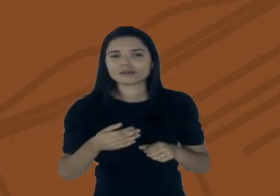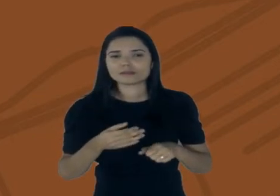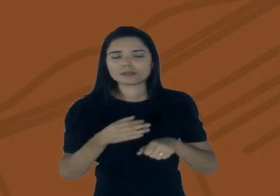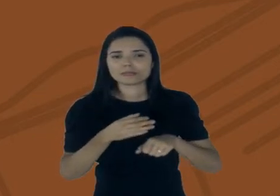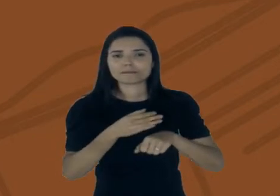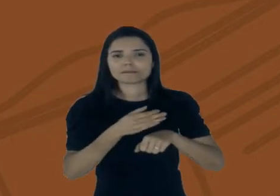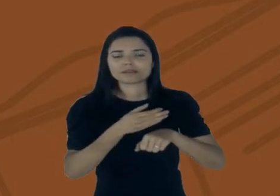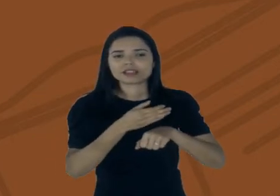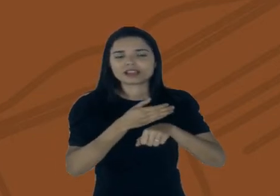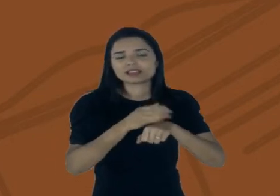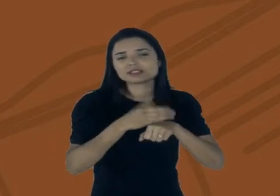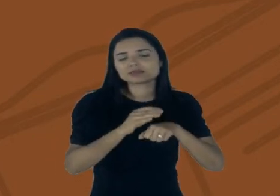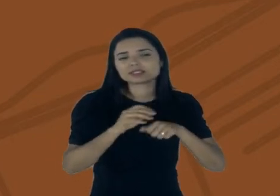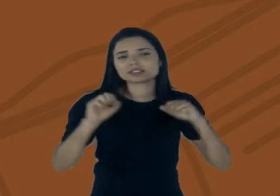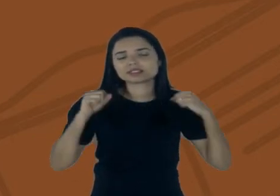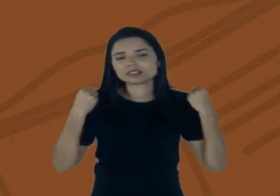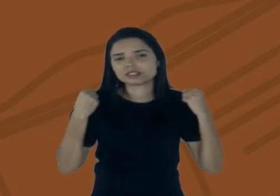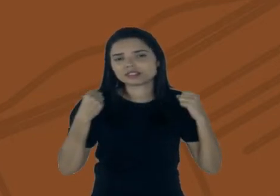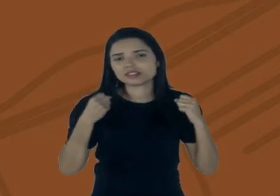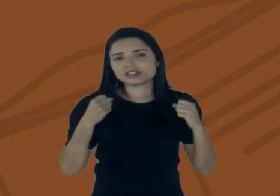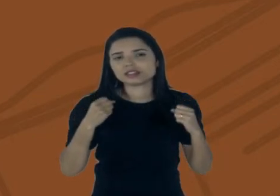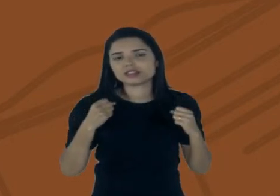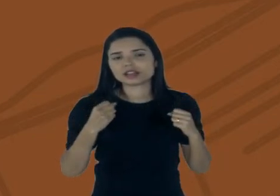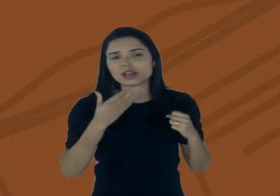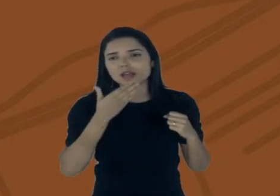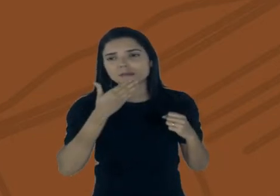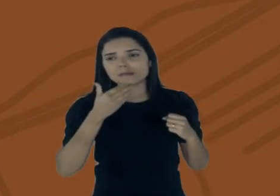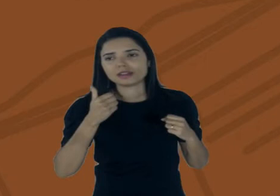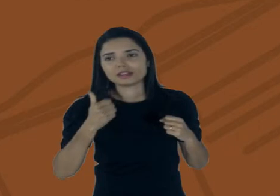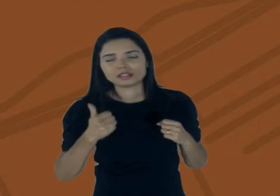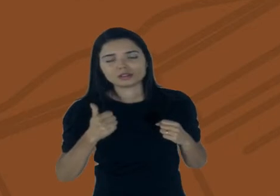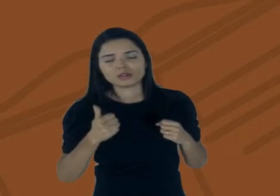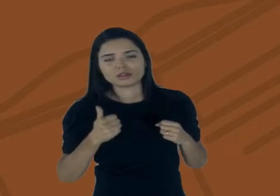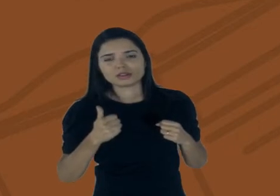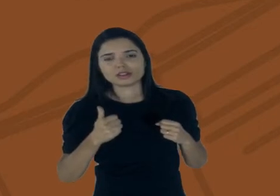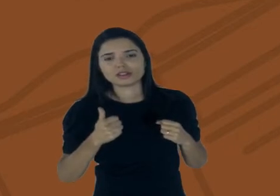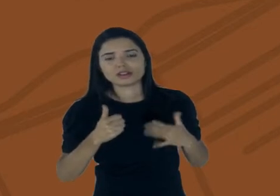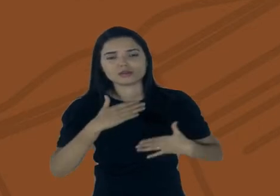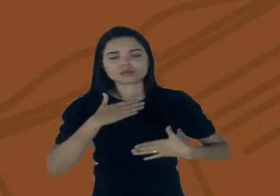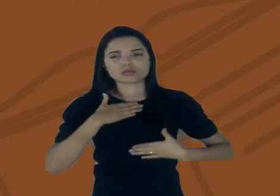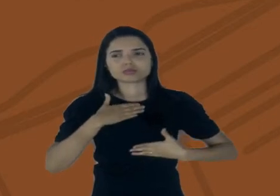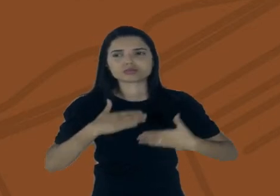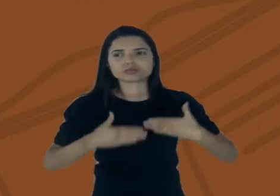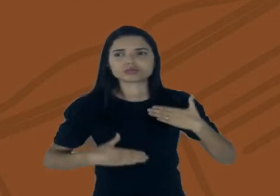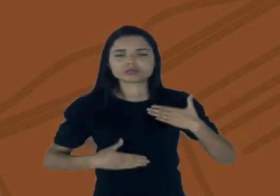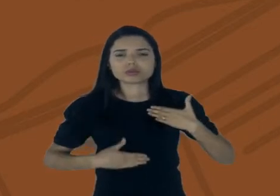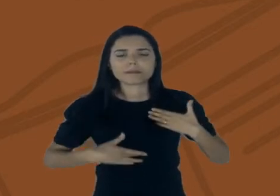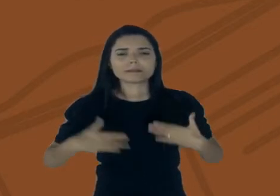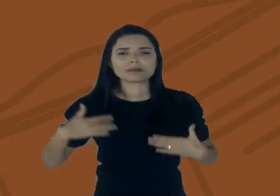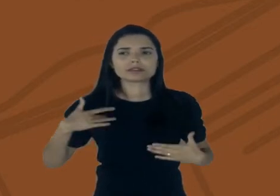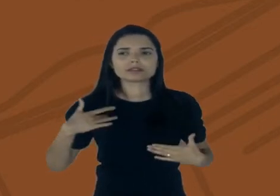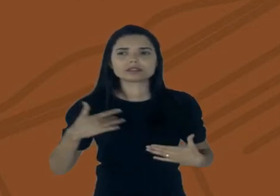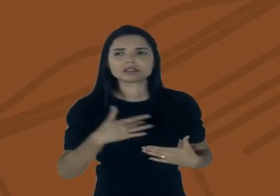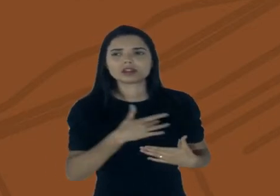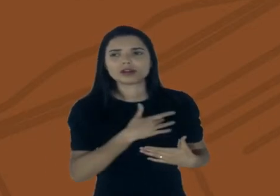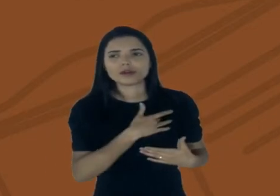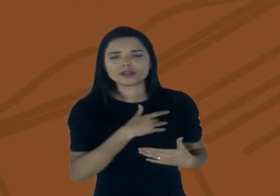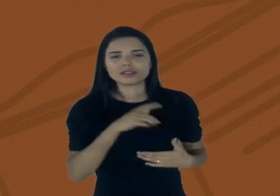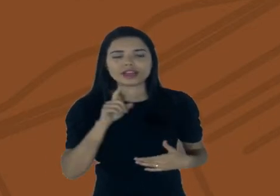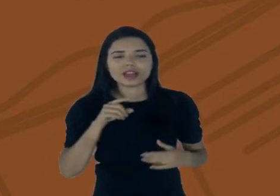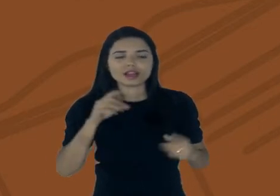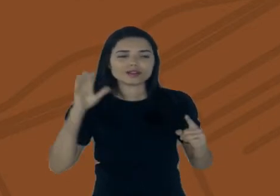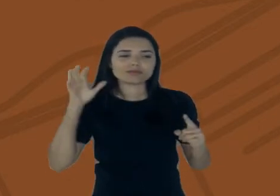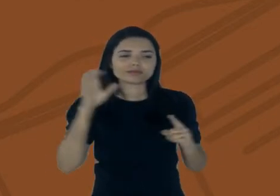cerebral, podendo alterar a síntese e a degradação de neurotransmissores. Esta é considerada a ação direta da